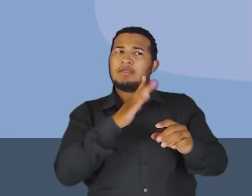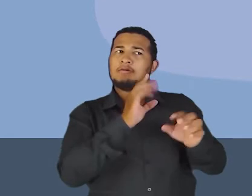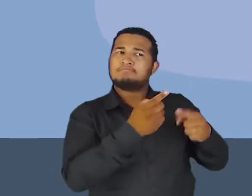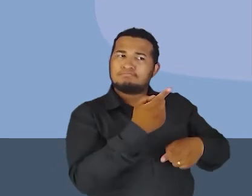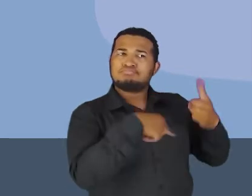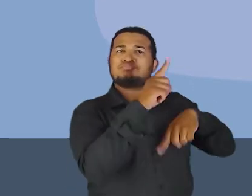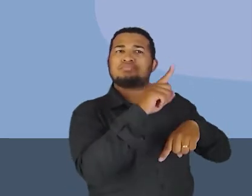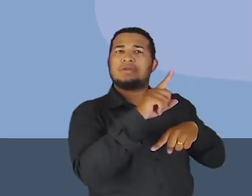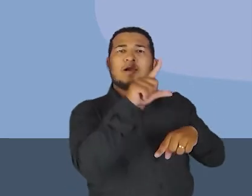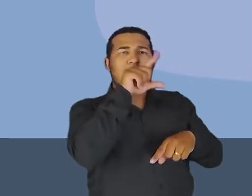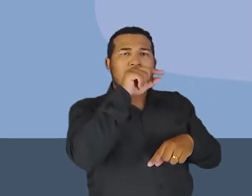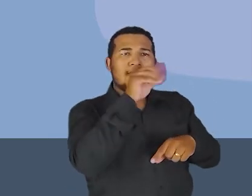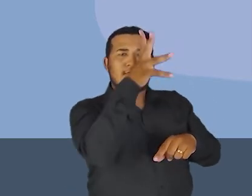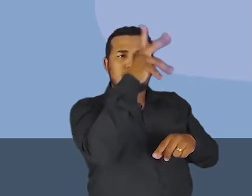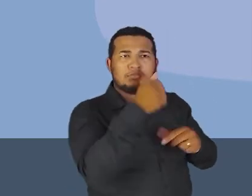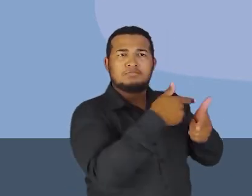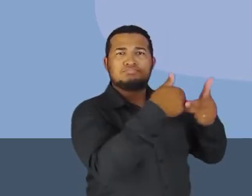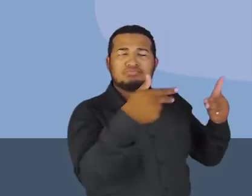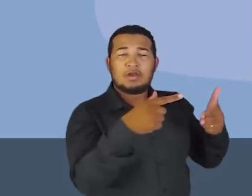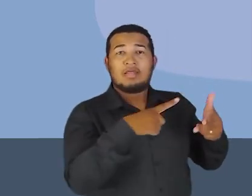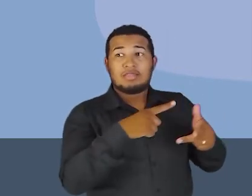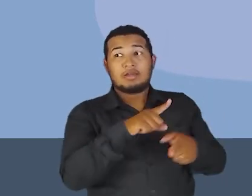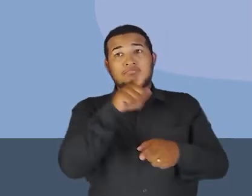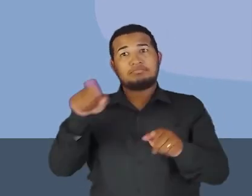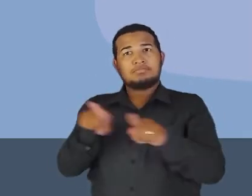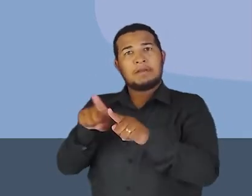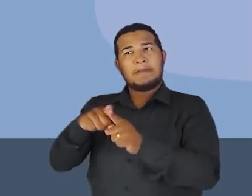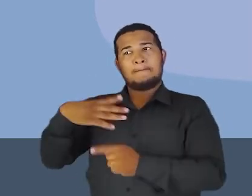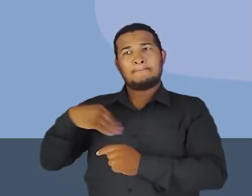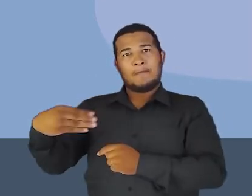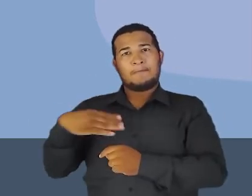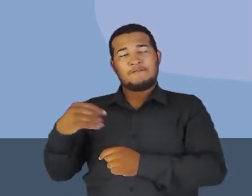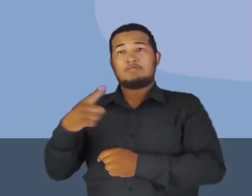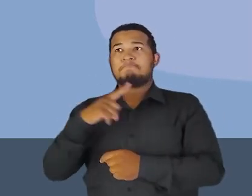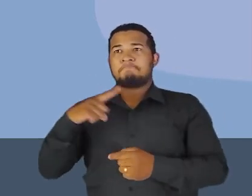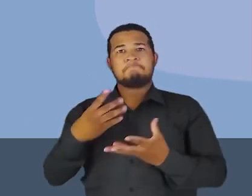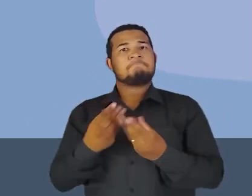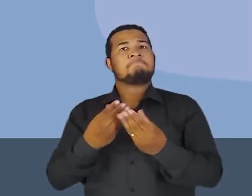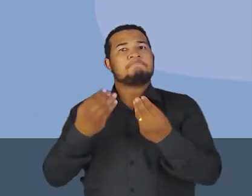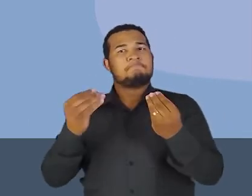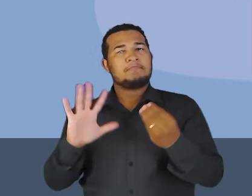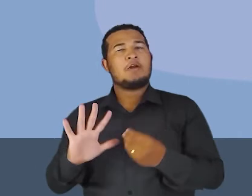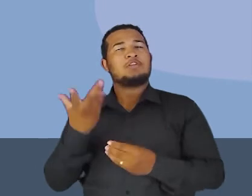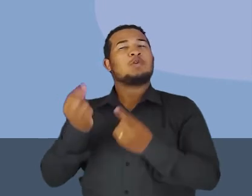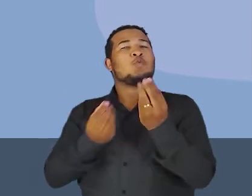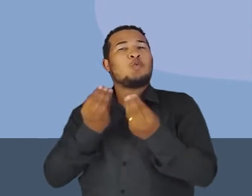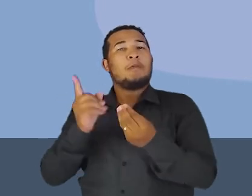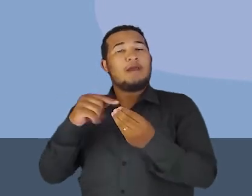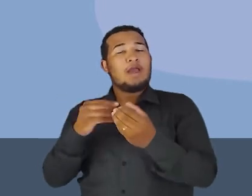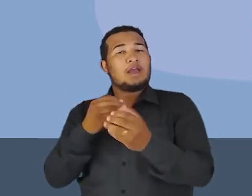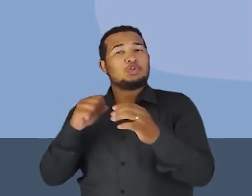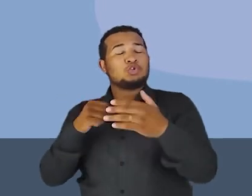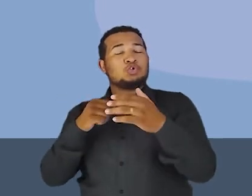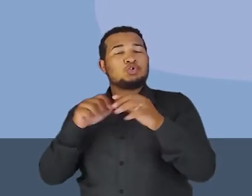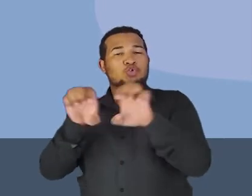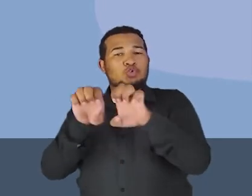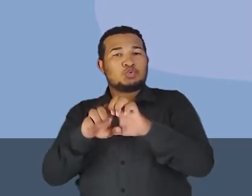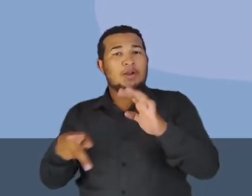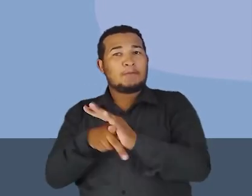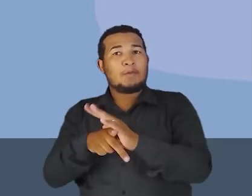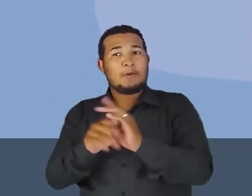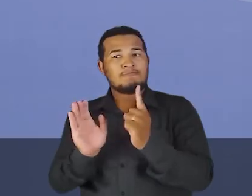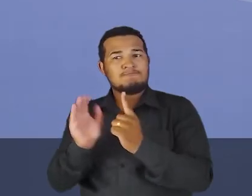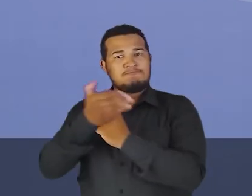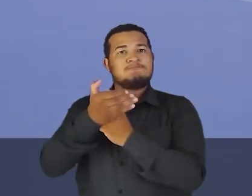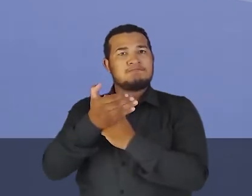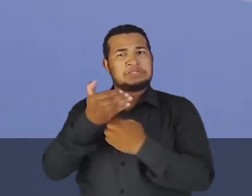uma quantidade bem grande também nos embrião dos mamíferos, que vai funcionar aí como uma estrutura de proteção contra impactos.